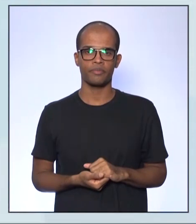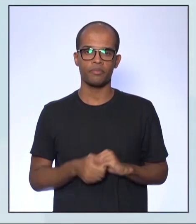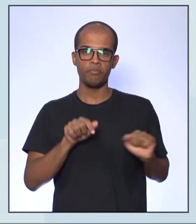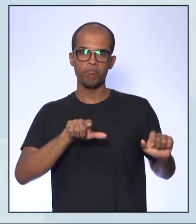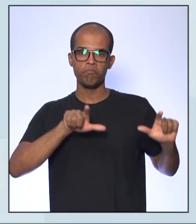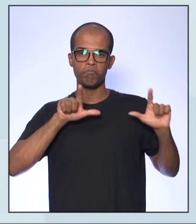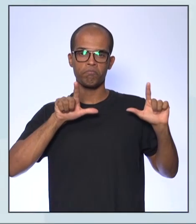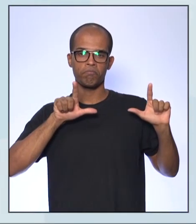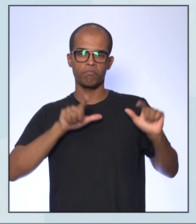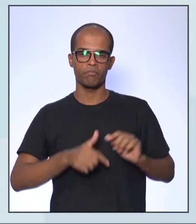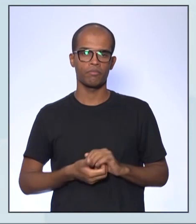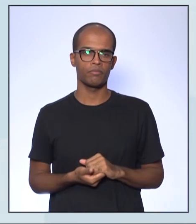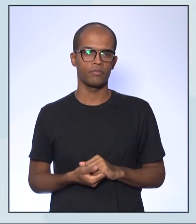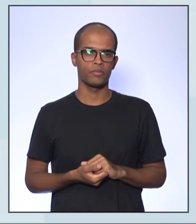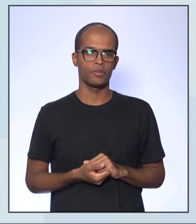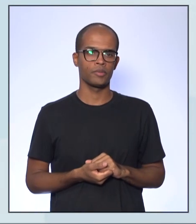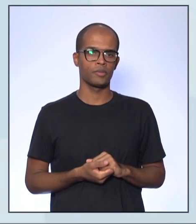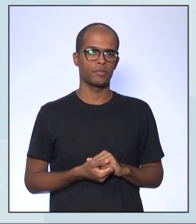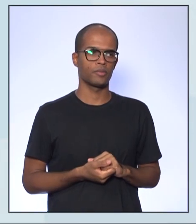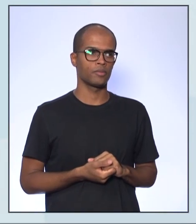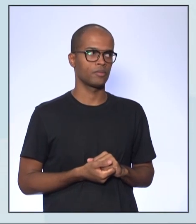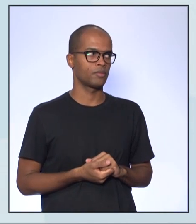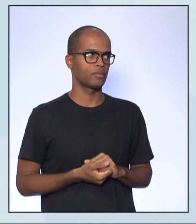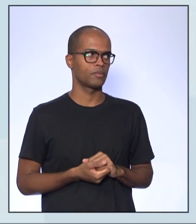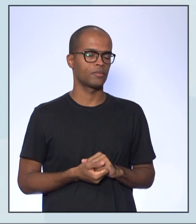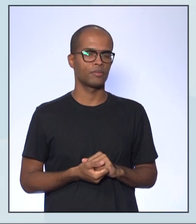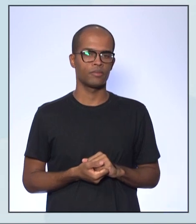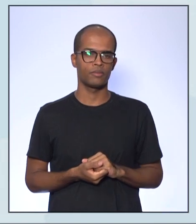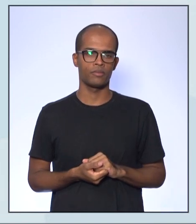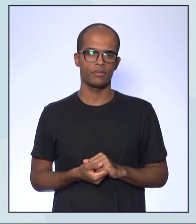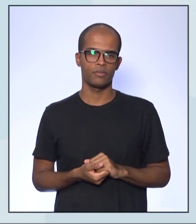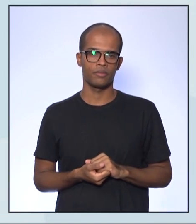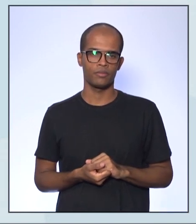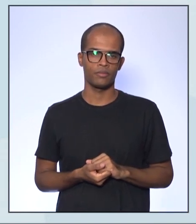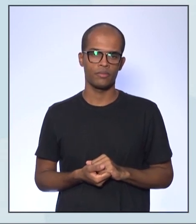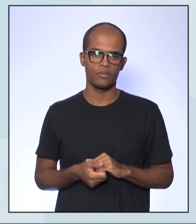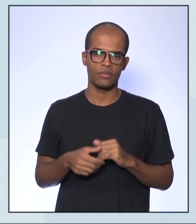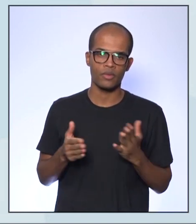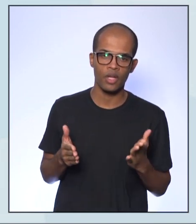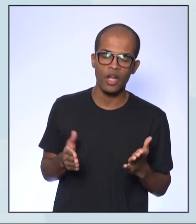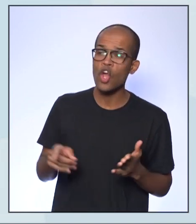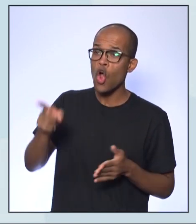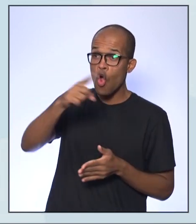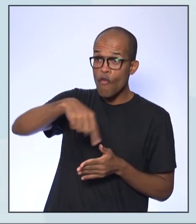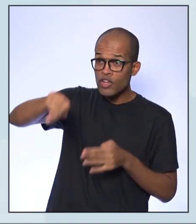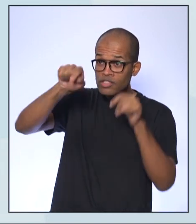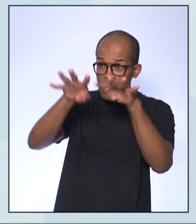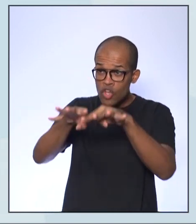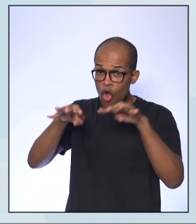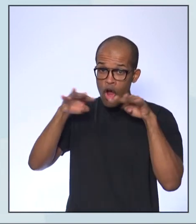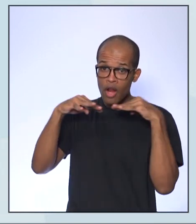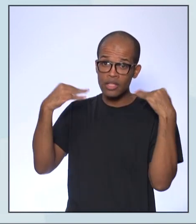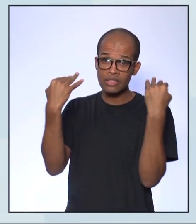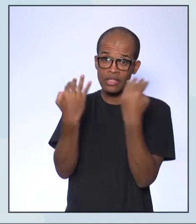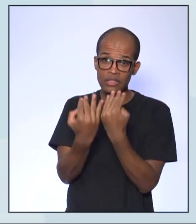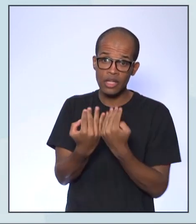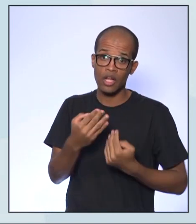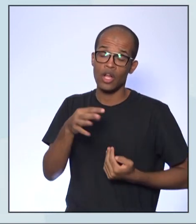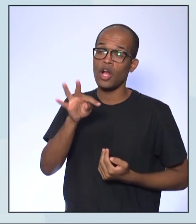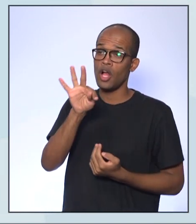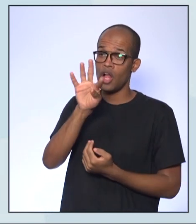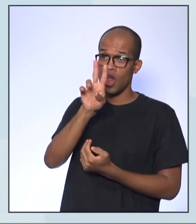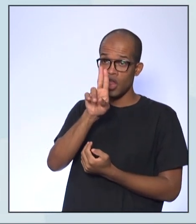tela? Você quer ler? Pode ser, então vamos lá. Demais senhores congressistas, o tupi-guarani,